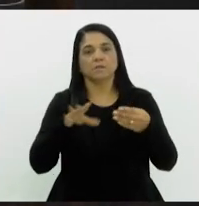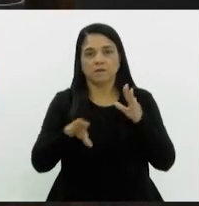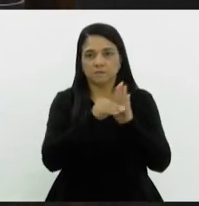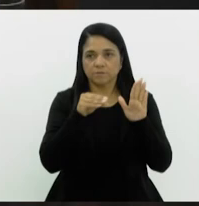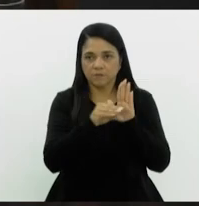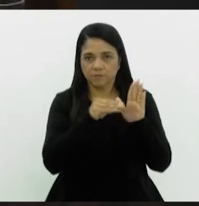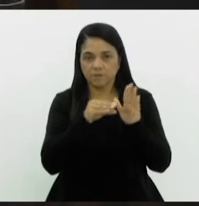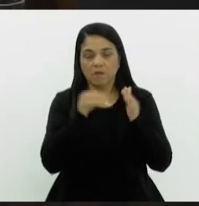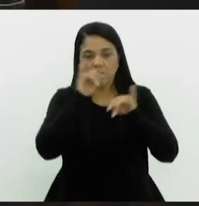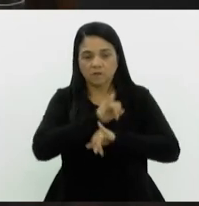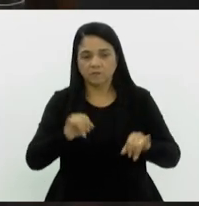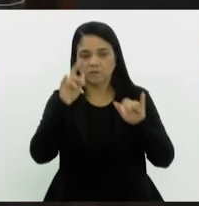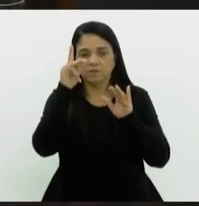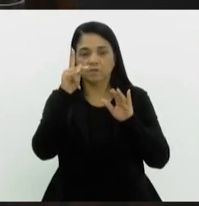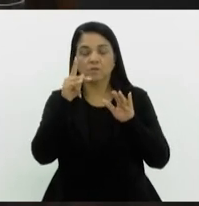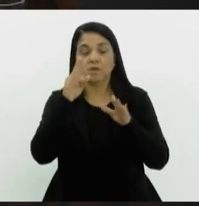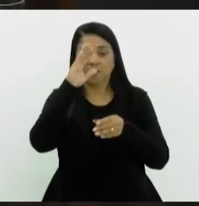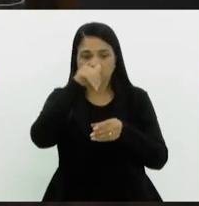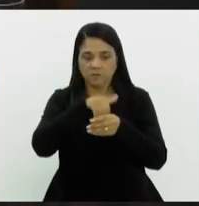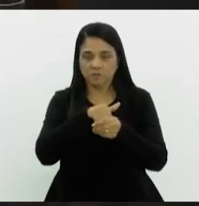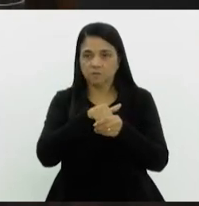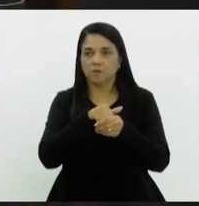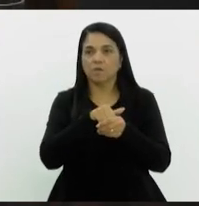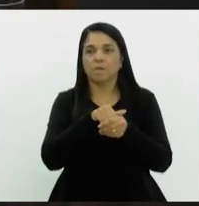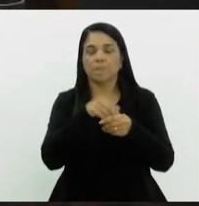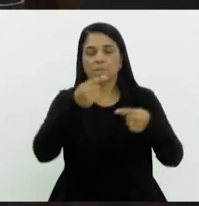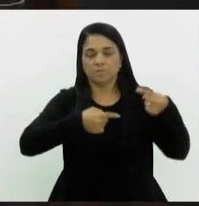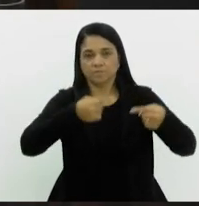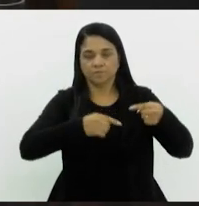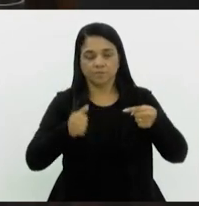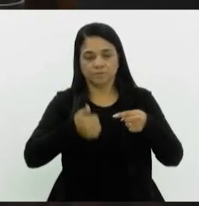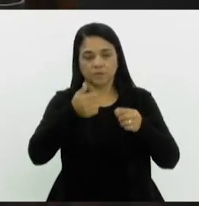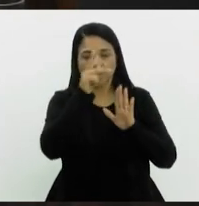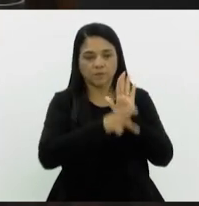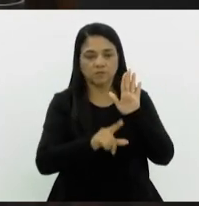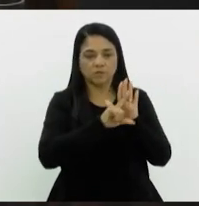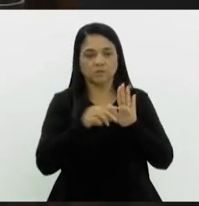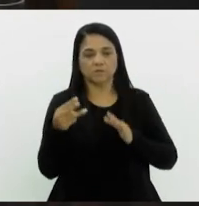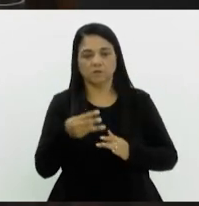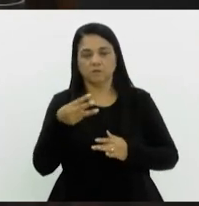emendas. Anuncio, em votação em primeira discussão, o projeto de lei número